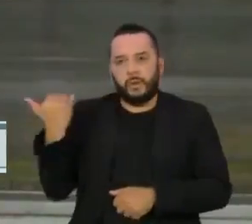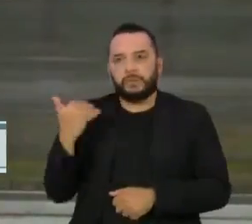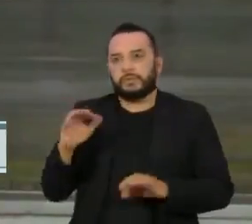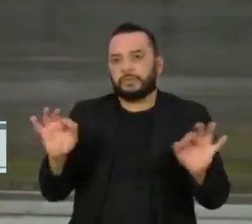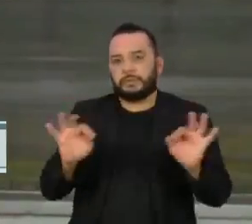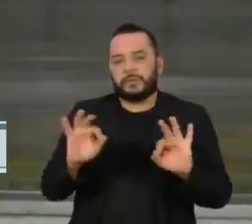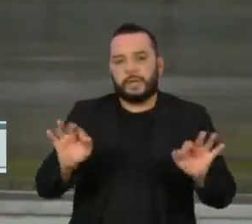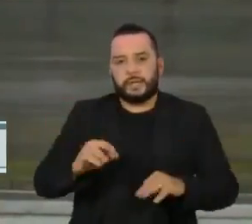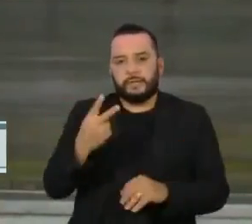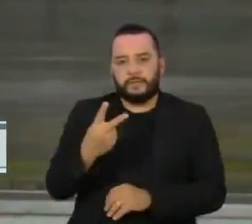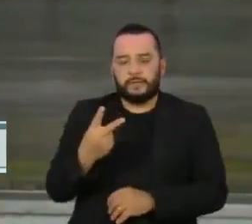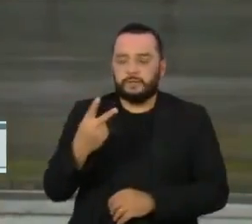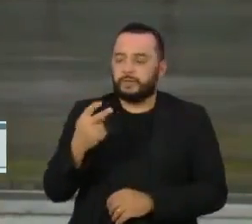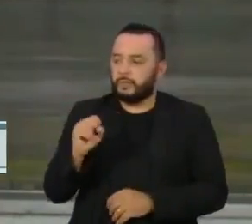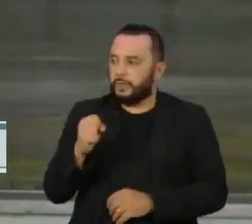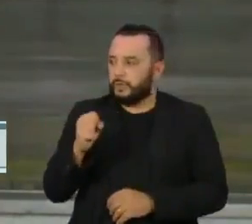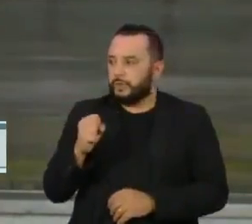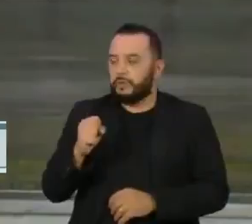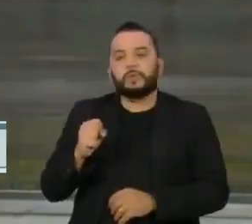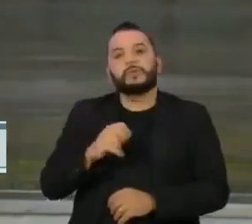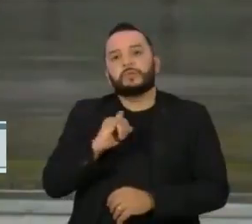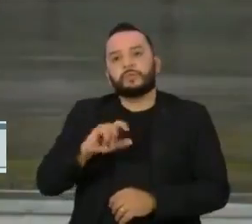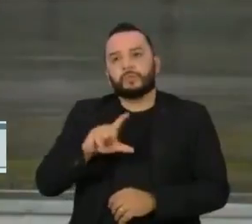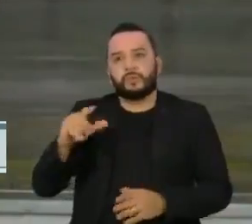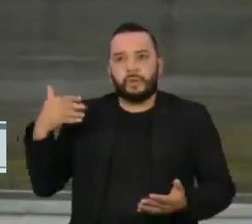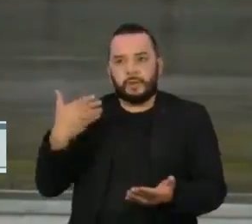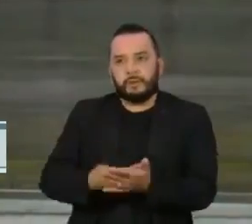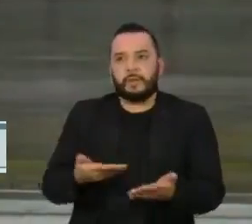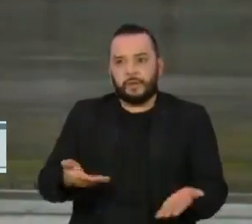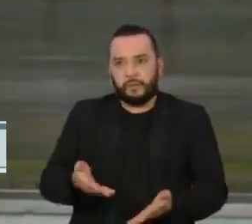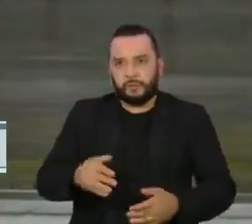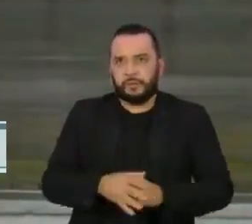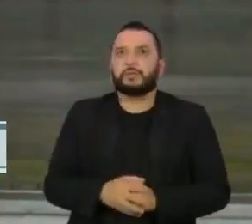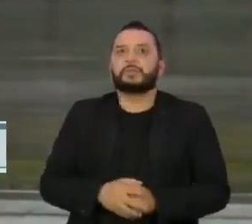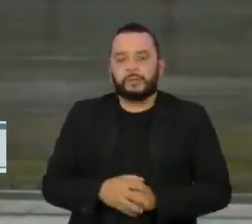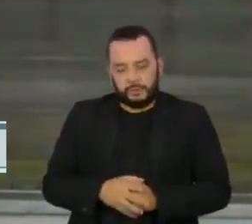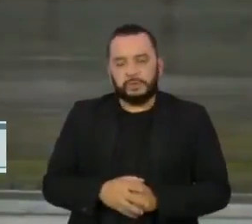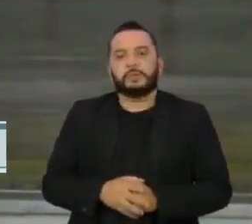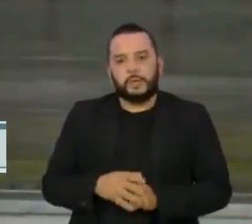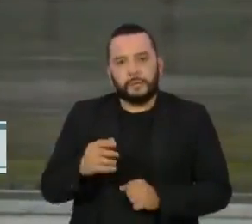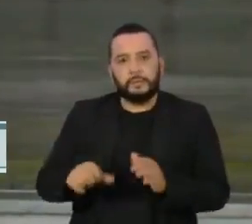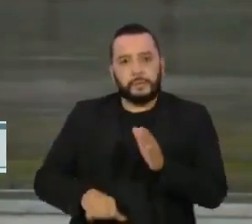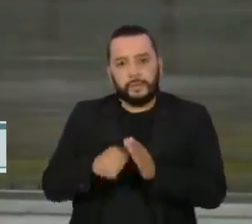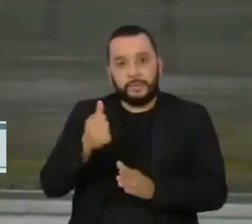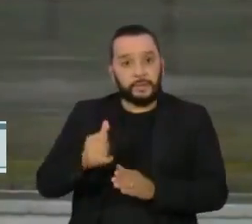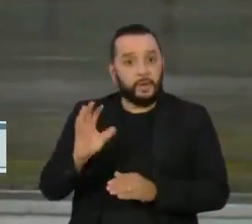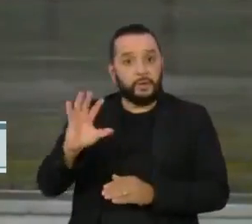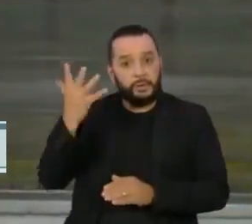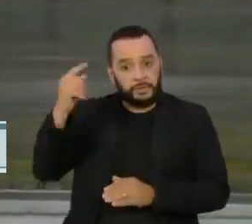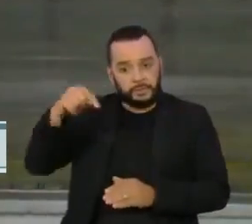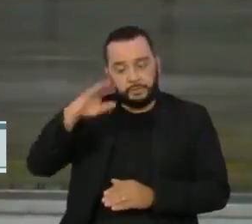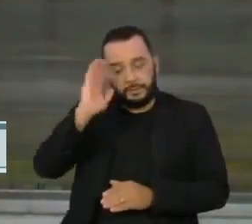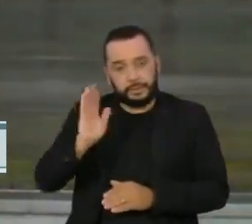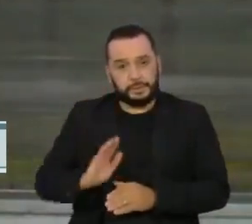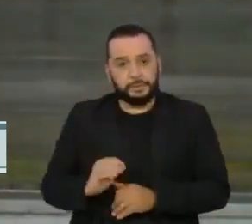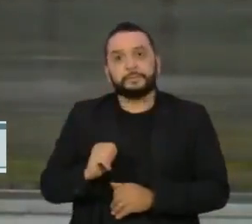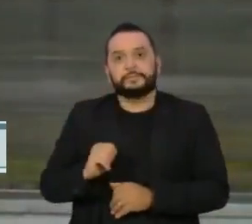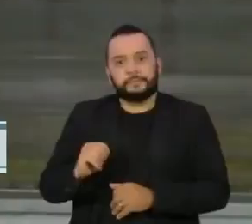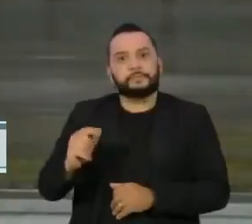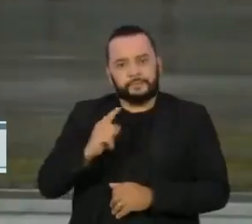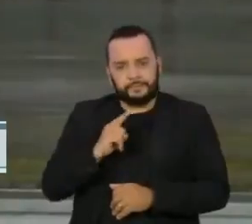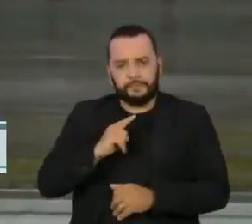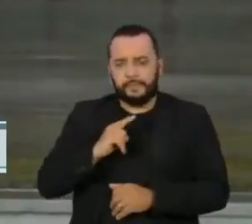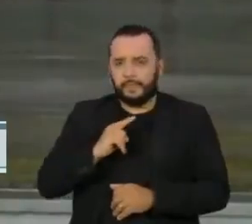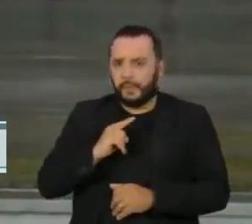28 de julho. É a primeira vez que isso acontece desde o início da pandemia no Brasil. Este balanço é superior